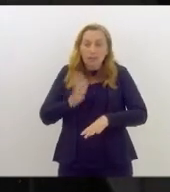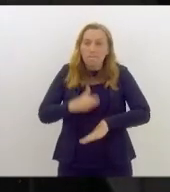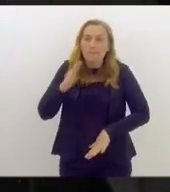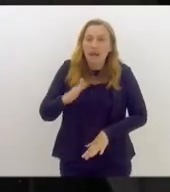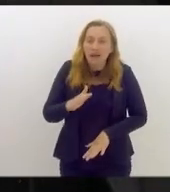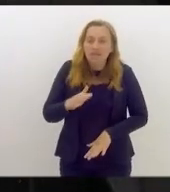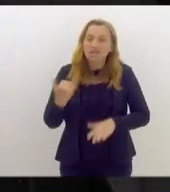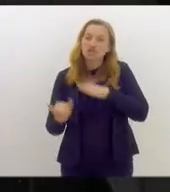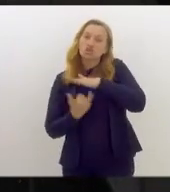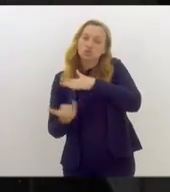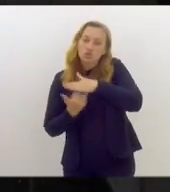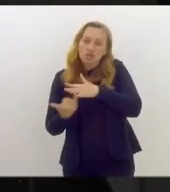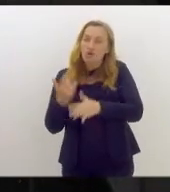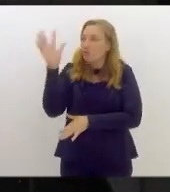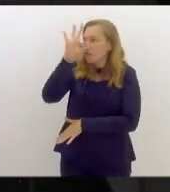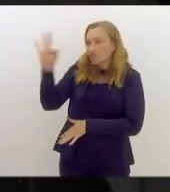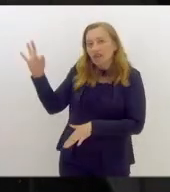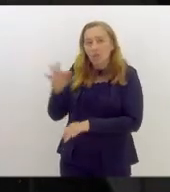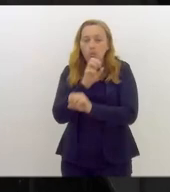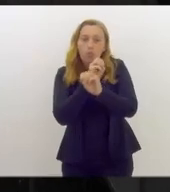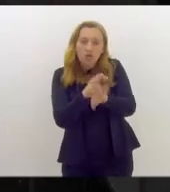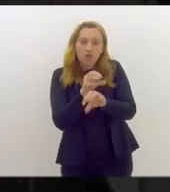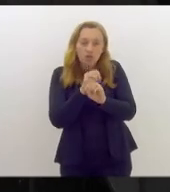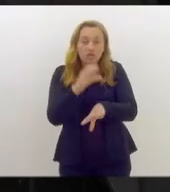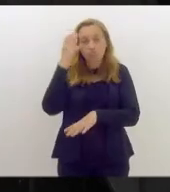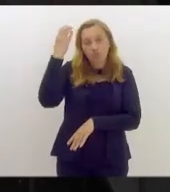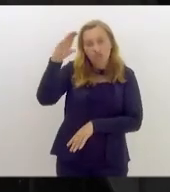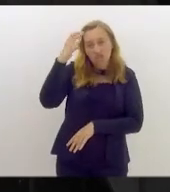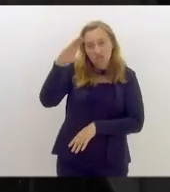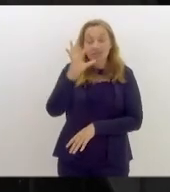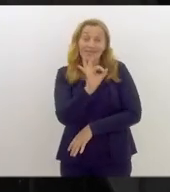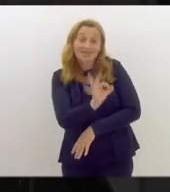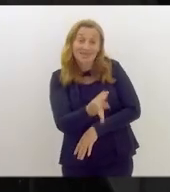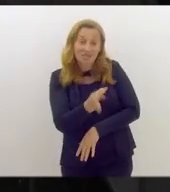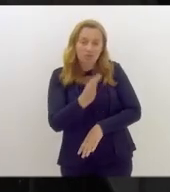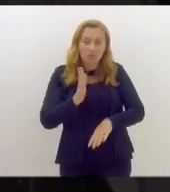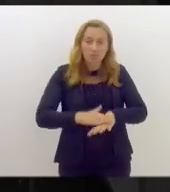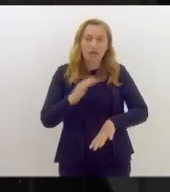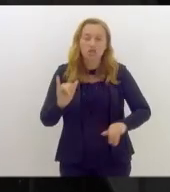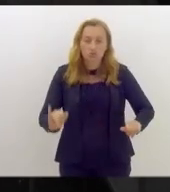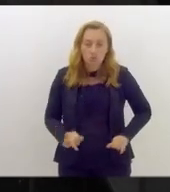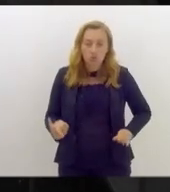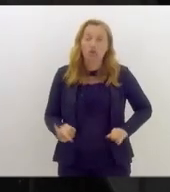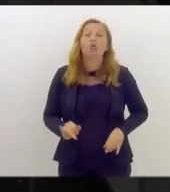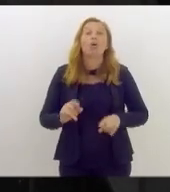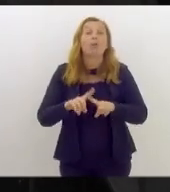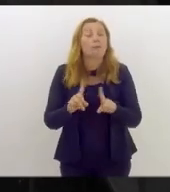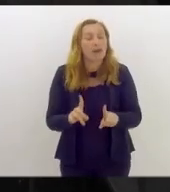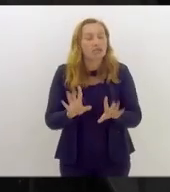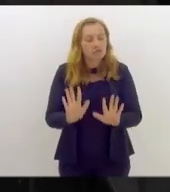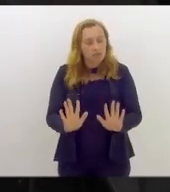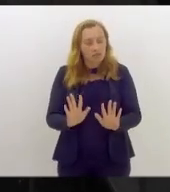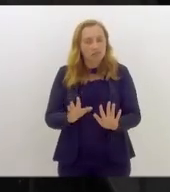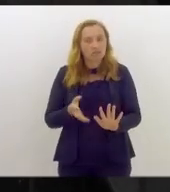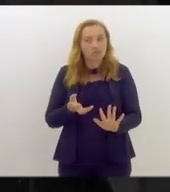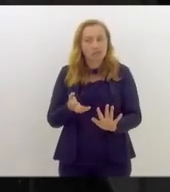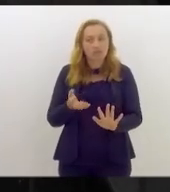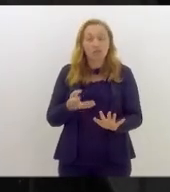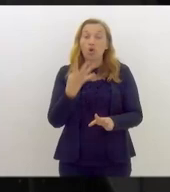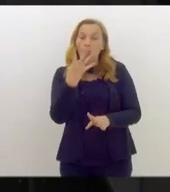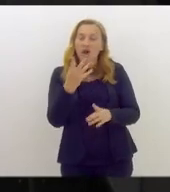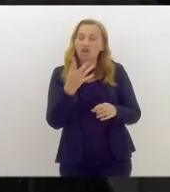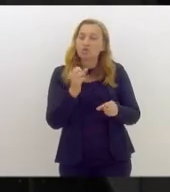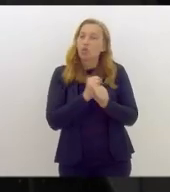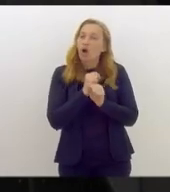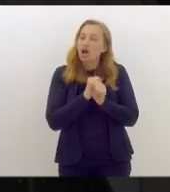de instituições federais de educação e de ciência e certamente foi o estado que mais sofreu Mas eles tentaram passaram quatro anos